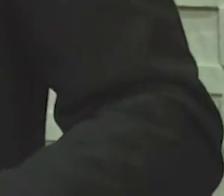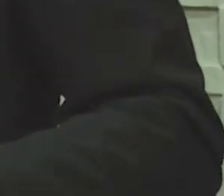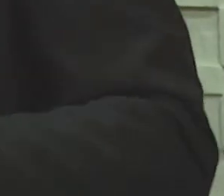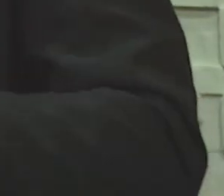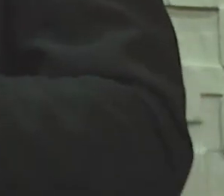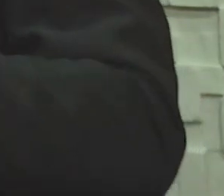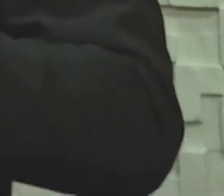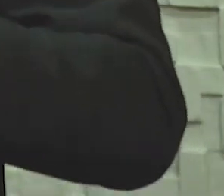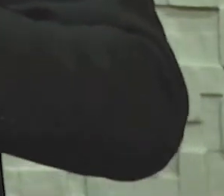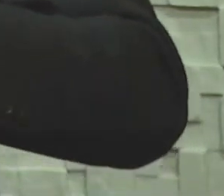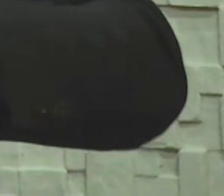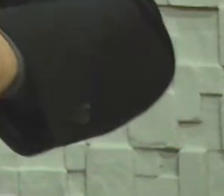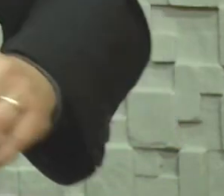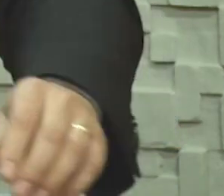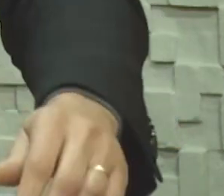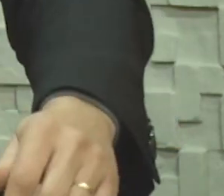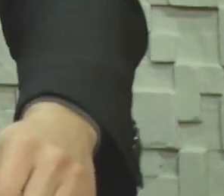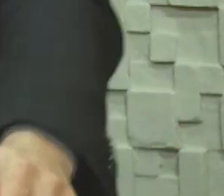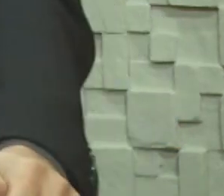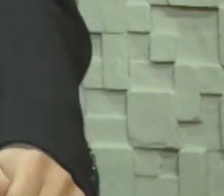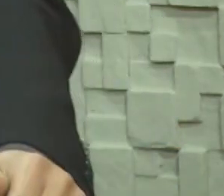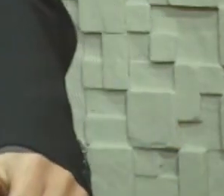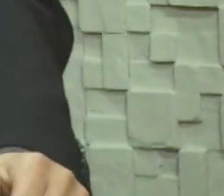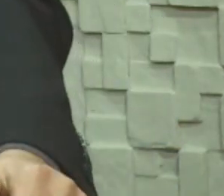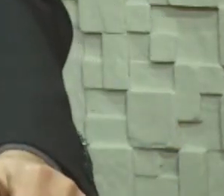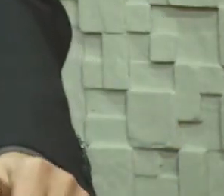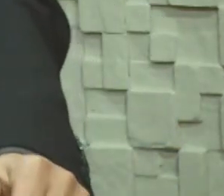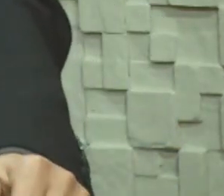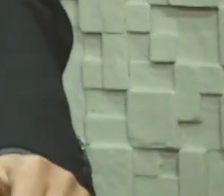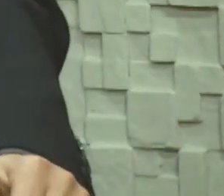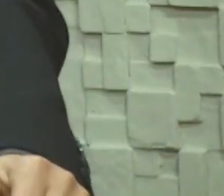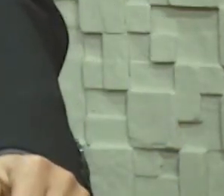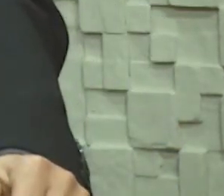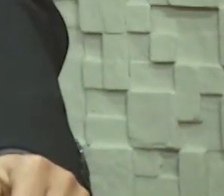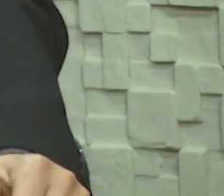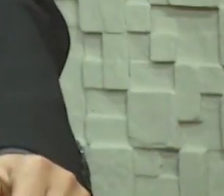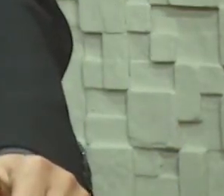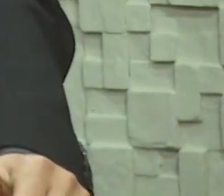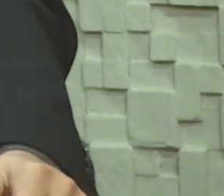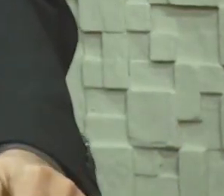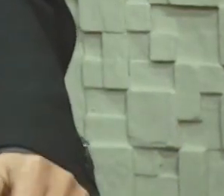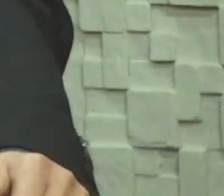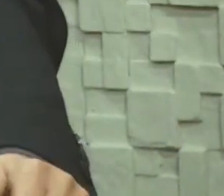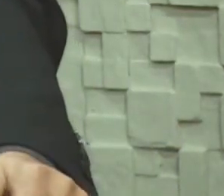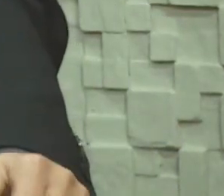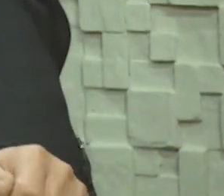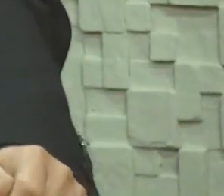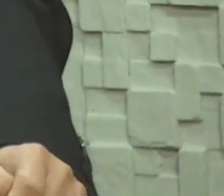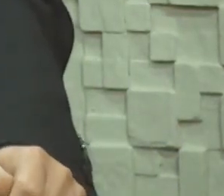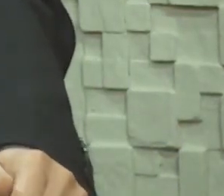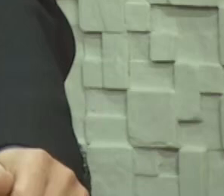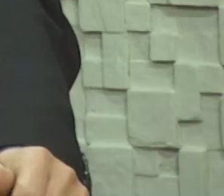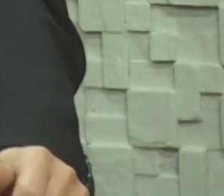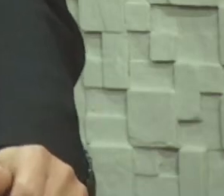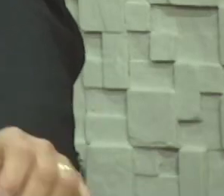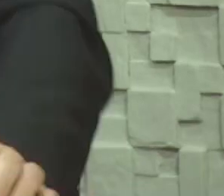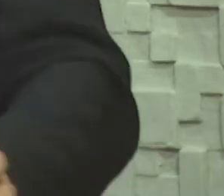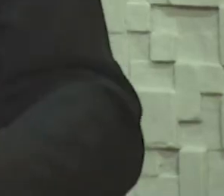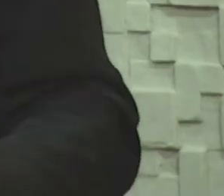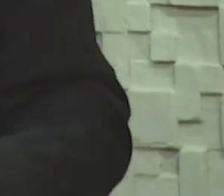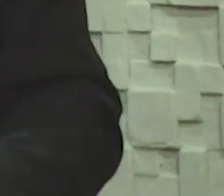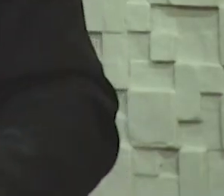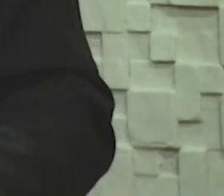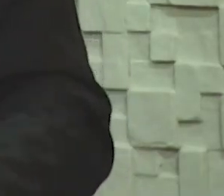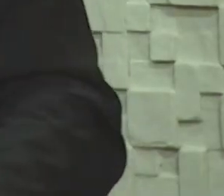eu tenho inclusive um vizinho lá o seu Kleber Carvalho da loja Teva que eu trabalhei com